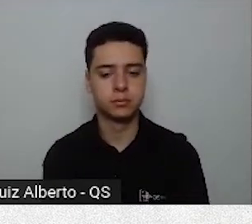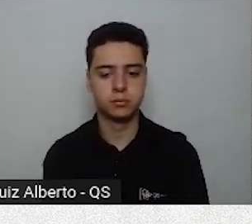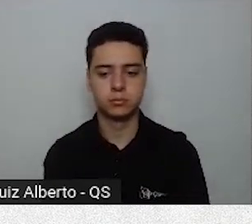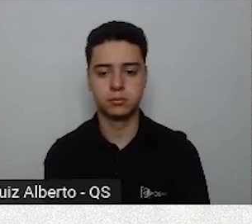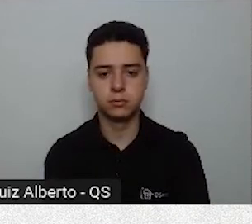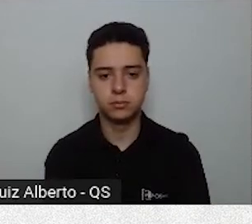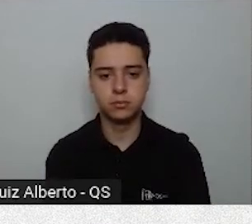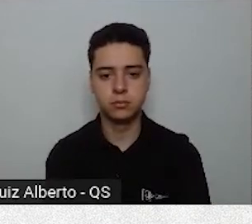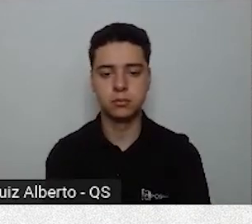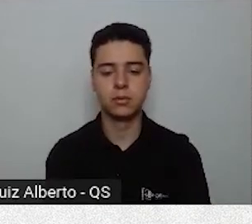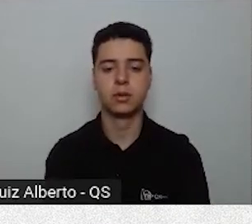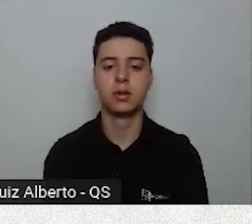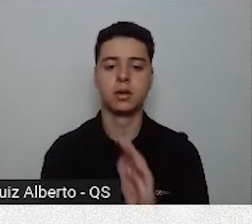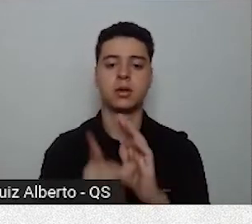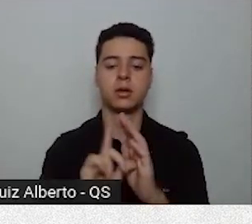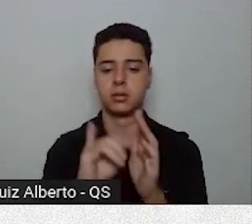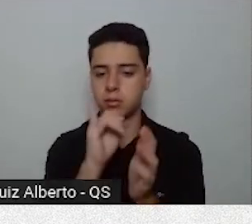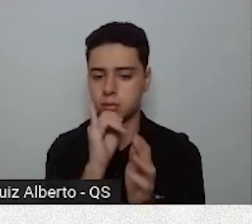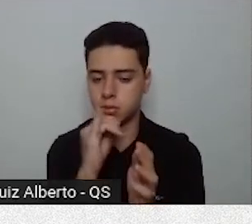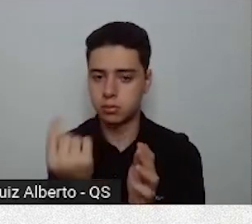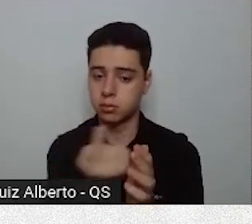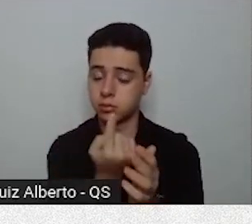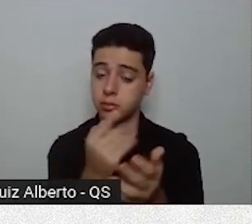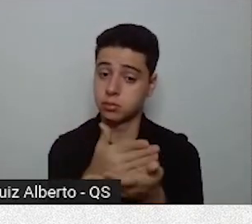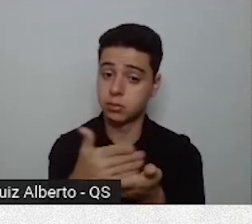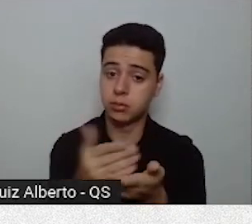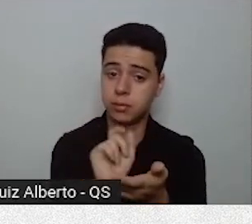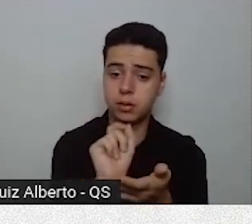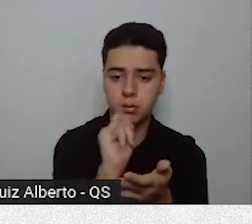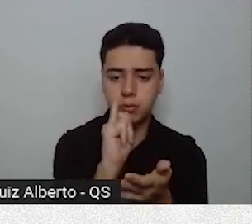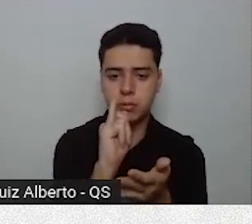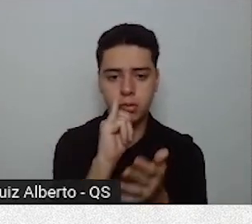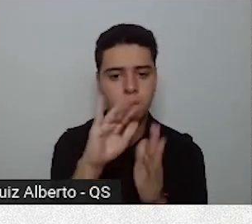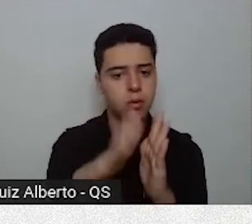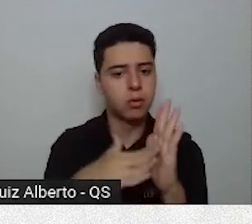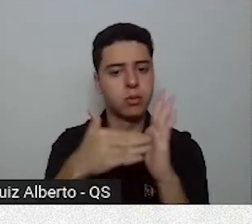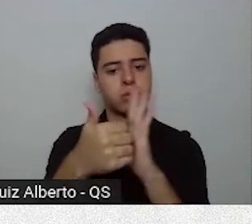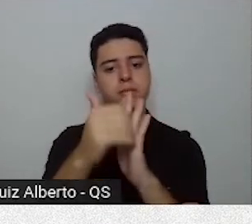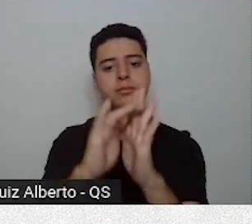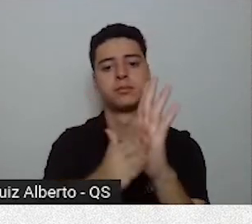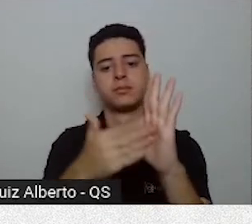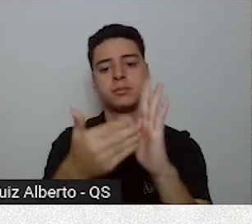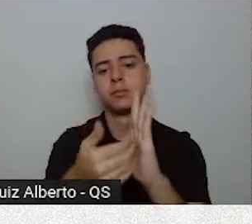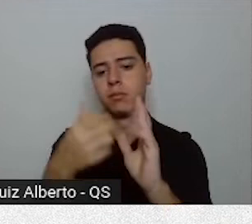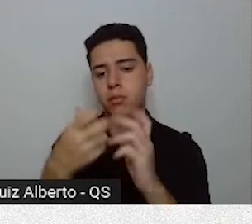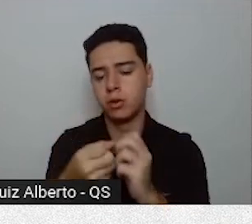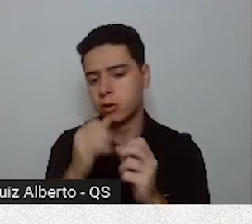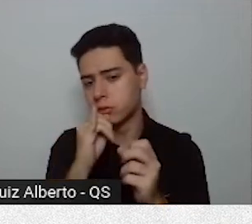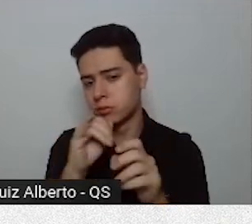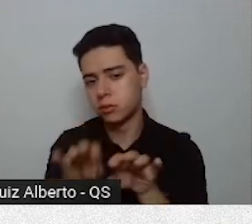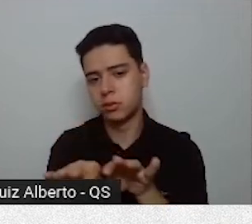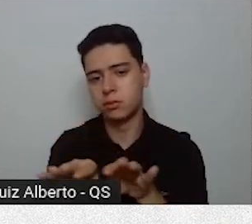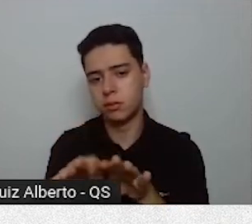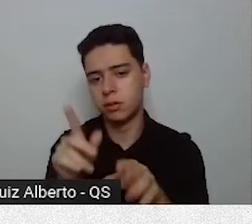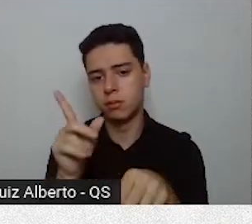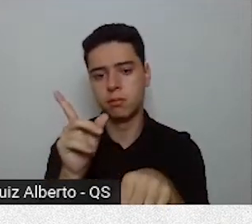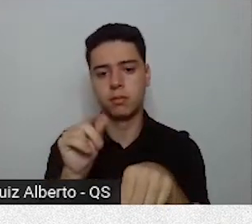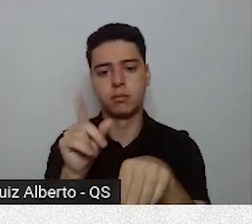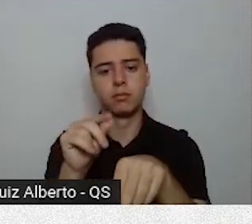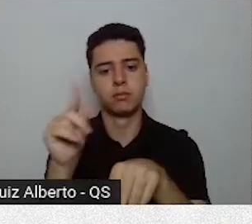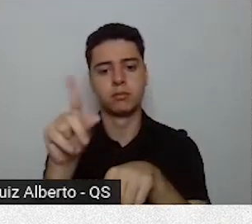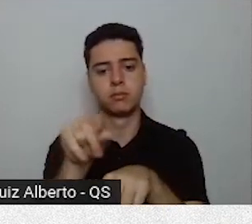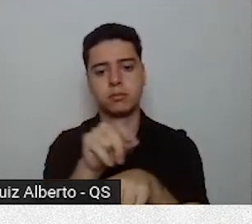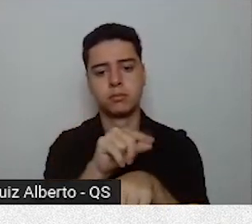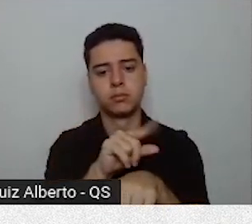Então, primeiro a gente começa com essas manchas. Pode pegar o pincel também, dar umas batidinhas